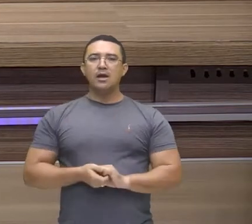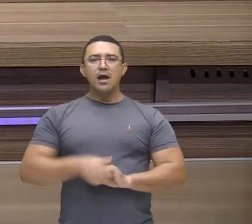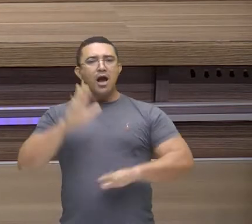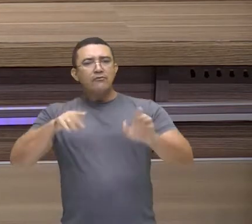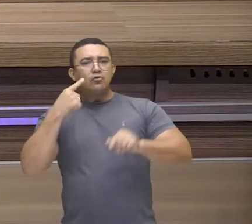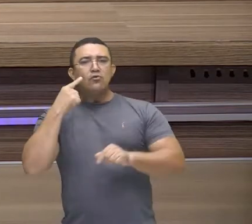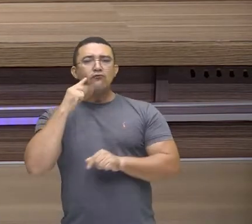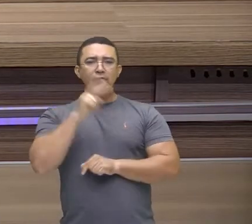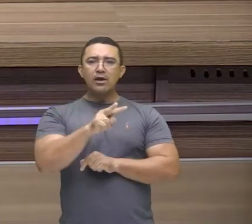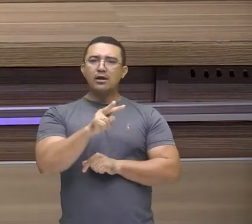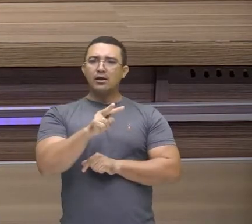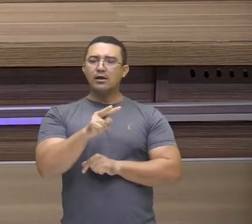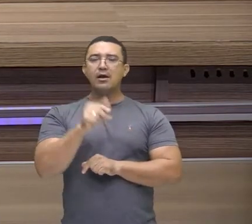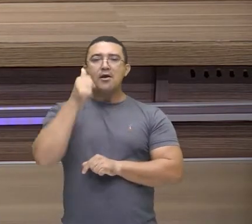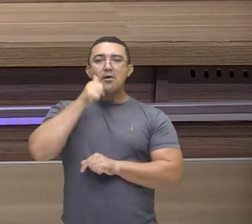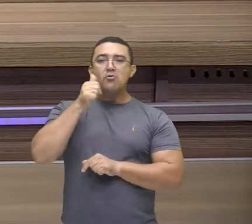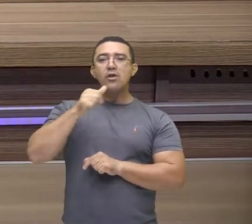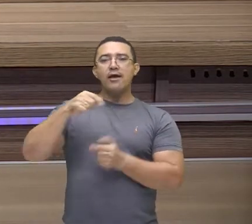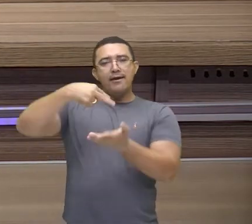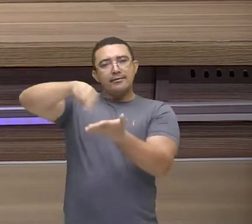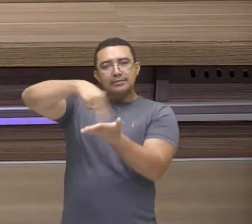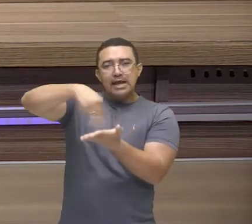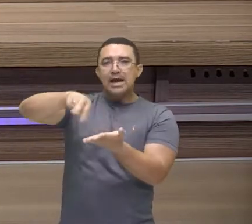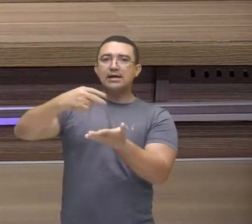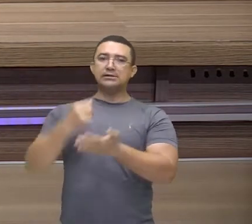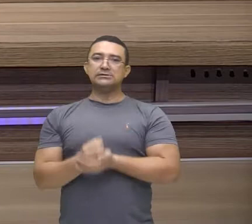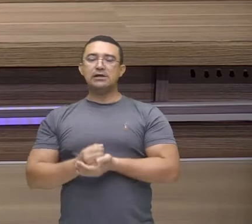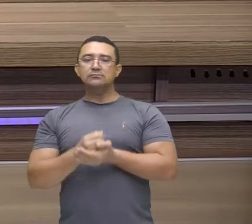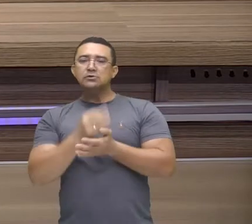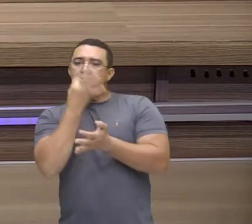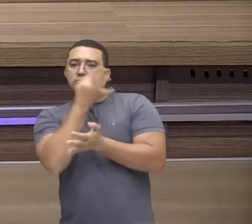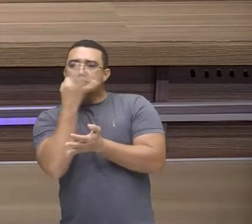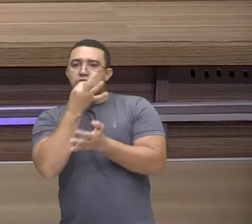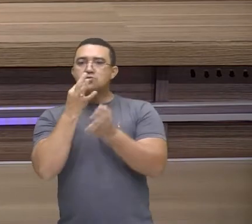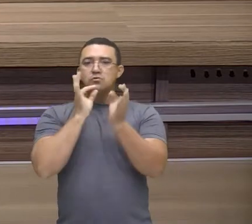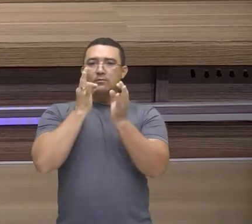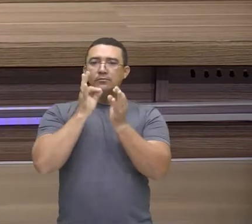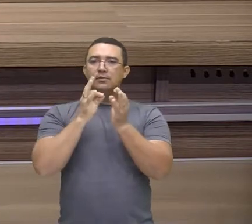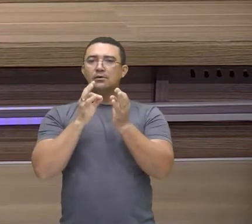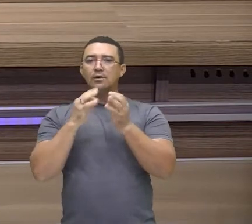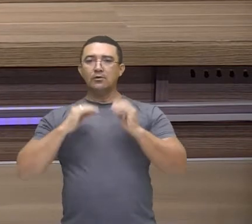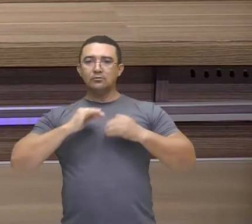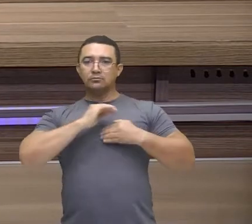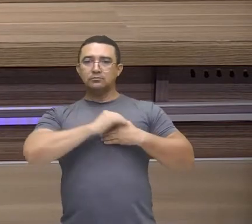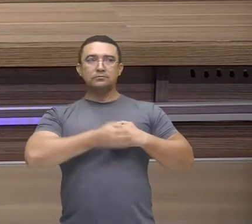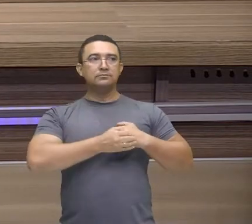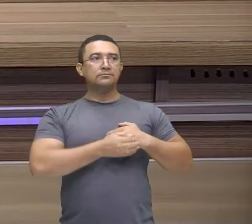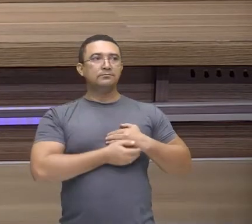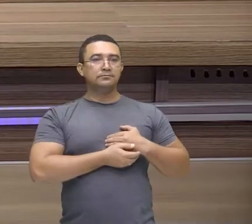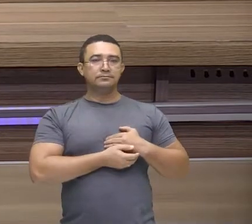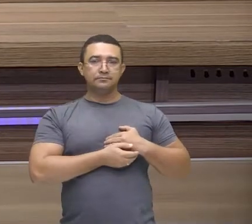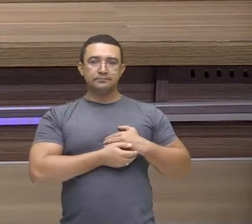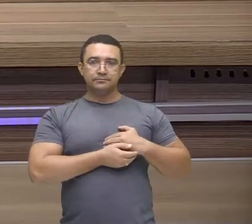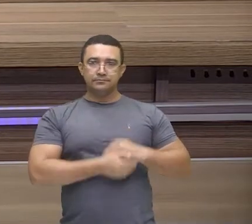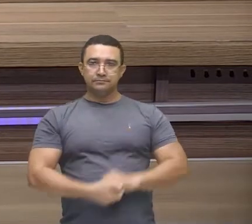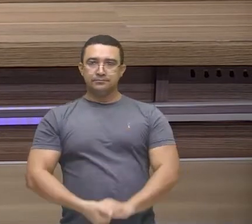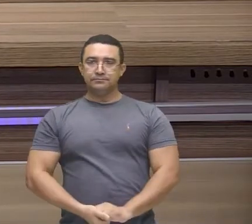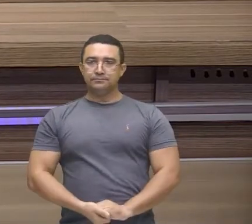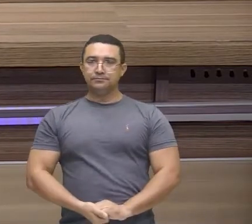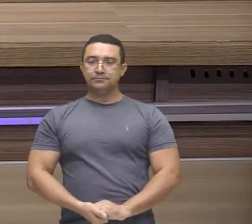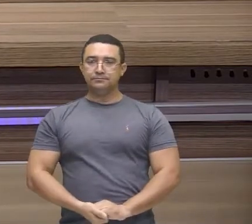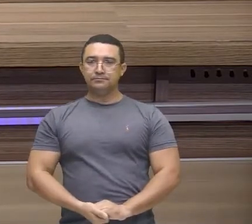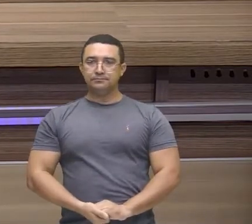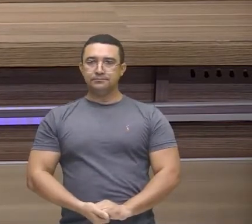que dança, uma menina que faz maquiagem, que o seio desenvolveu, né? E ela está dentro com aquele corpo que é o cultivo